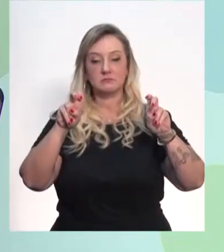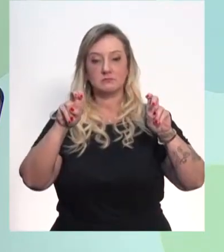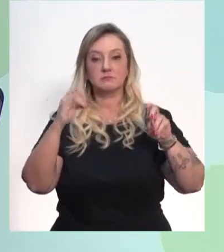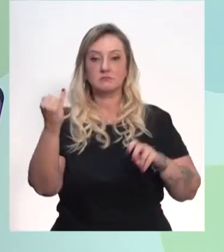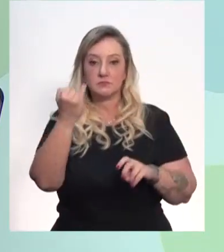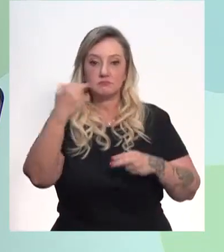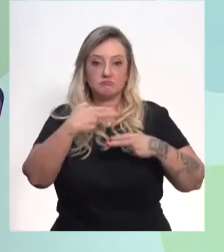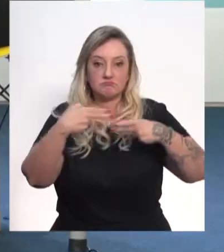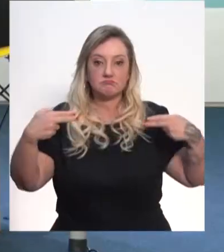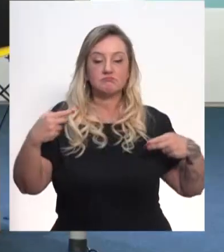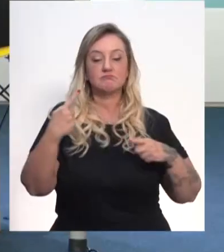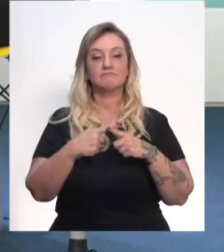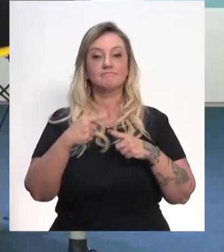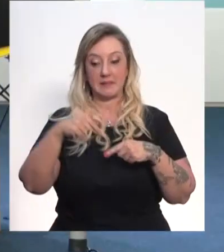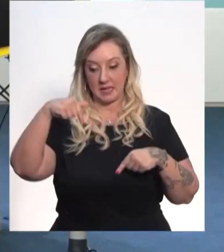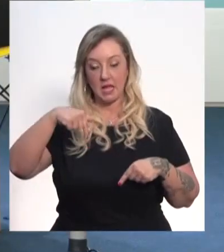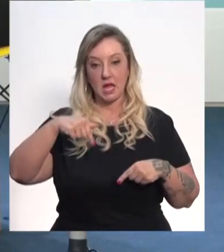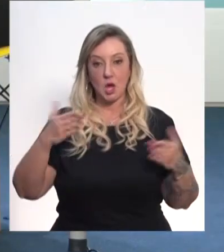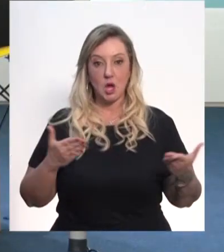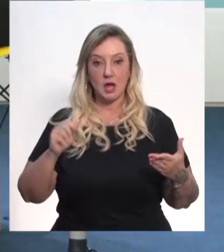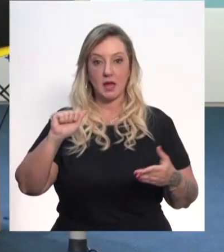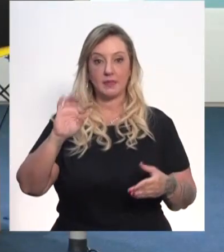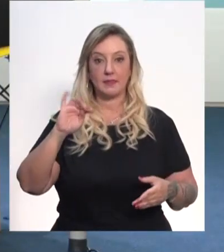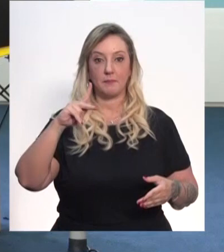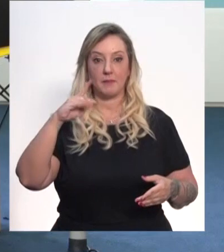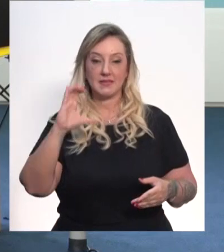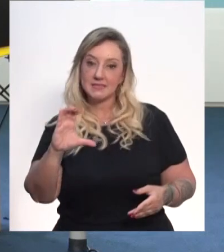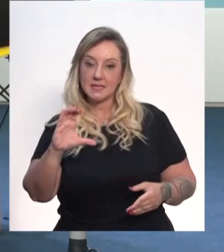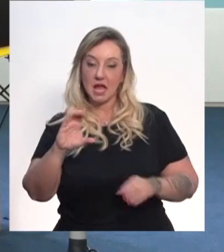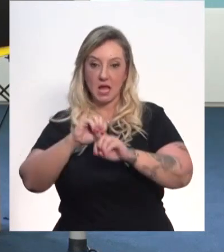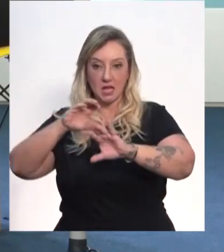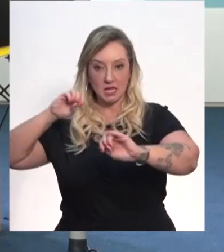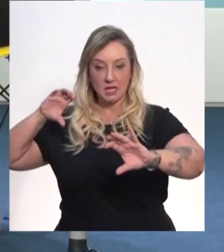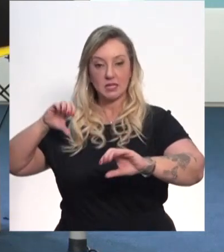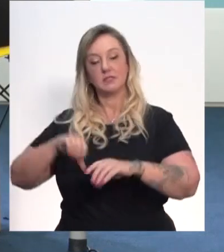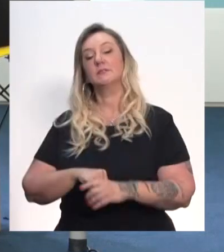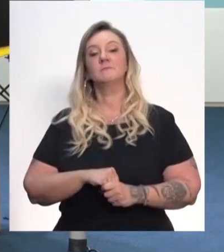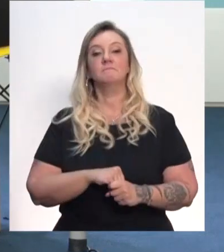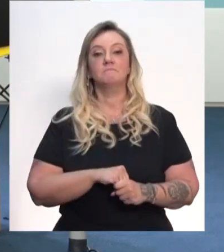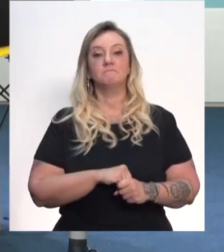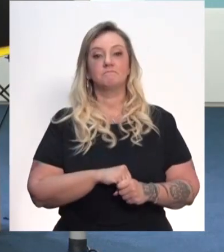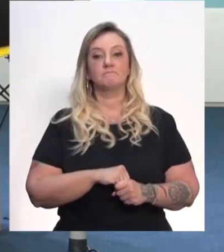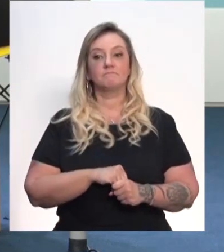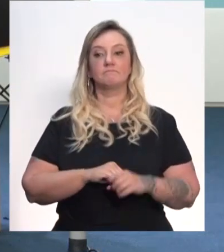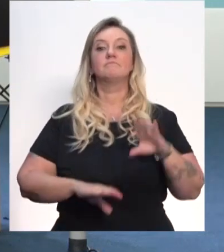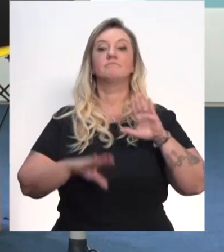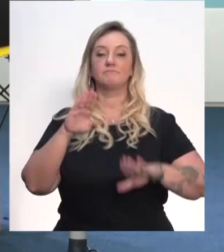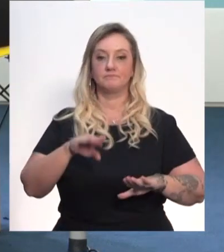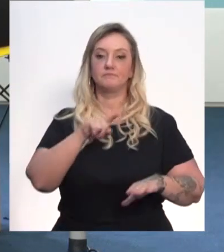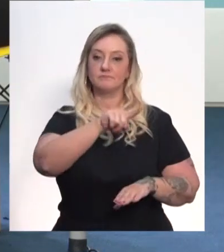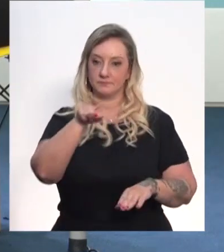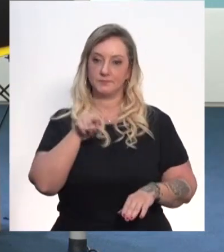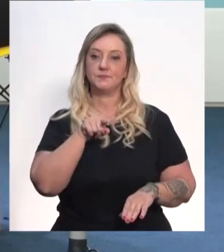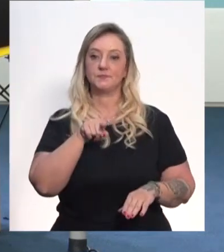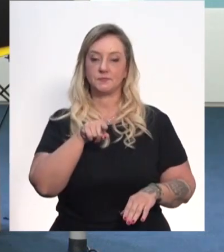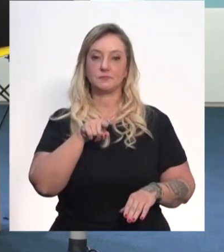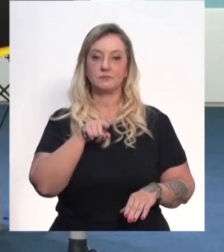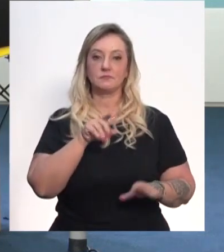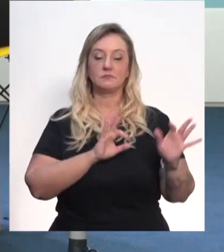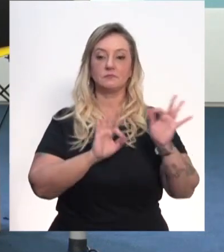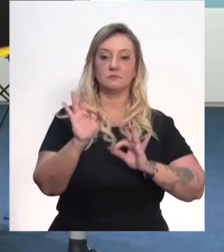ele pode caminhar para que ele atinja os objetivos ao longo do ano. Obrigado, Lili. Claro que, gente,